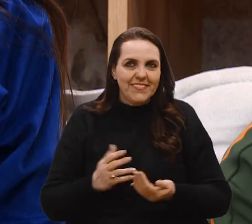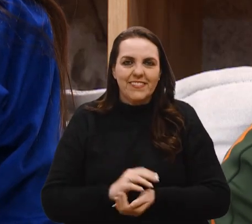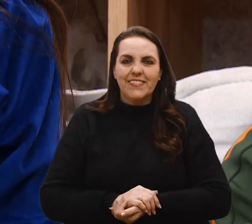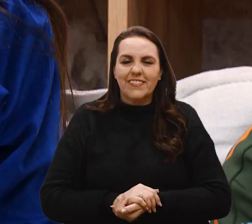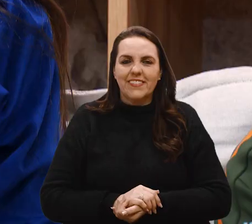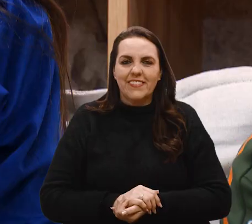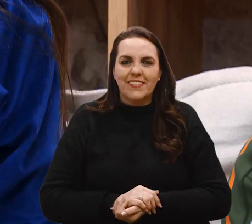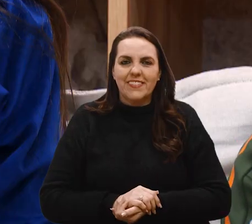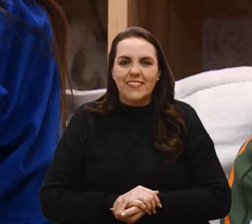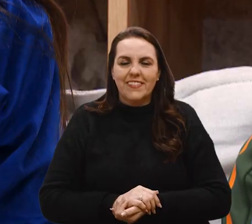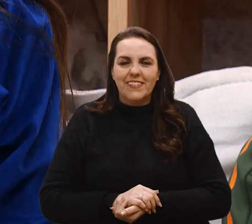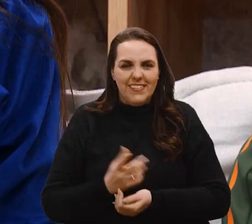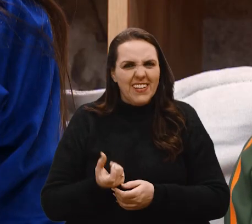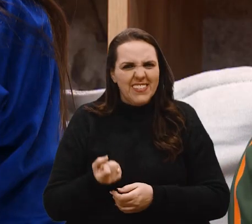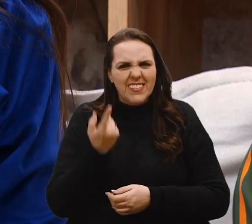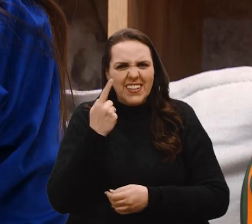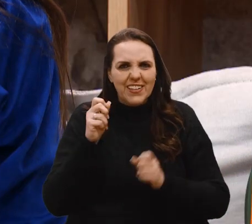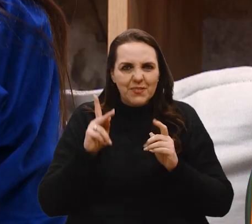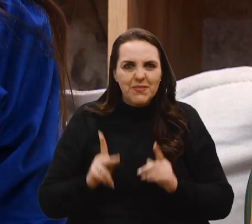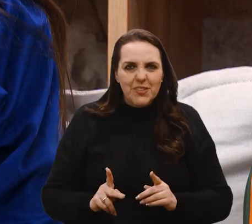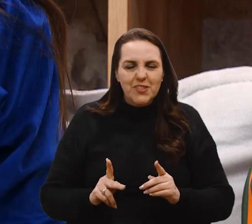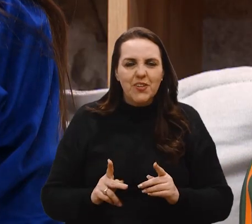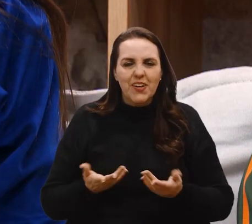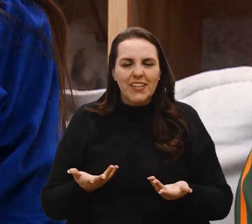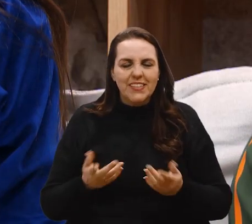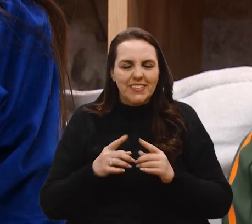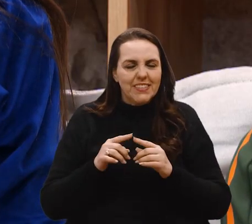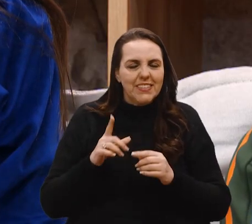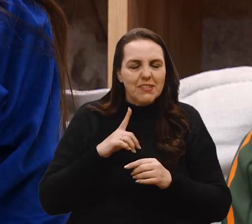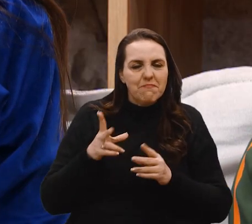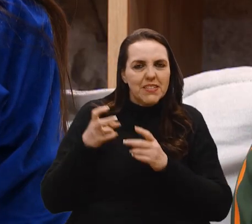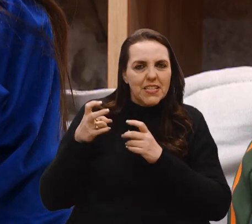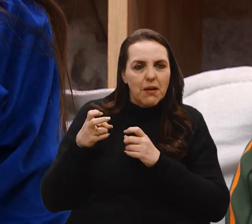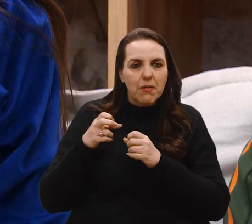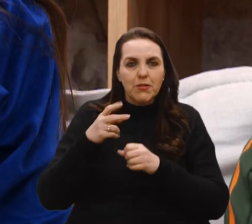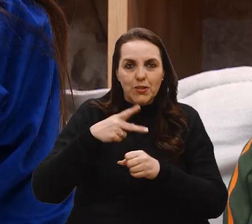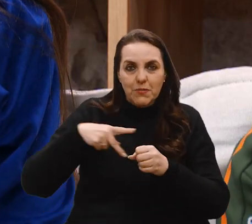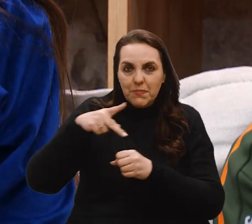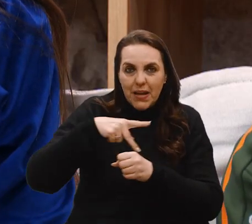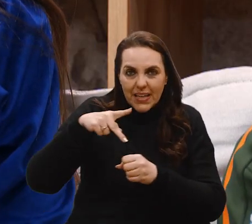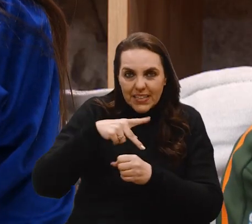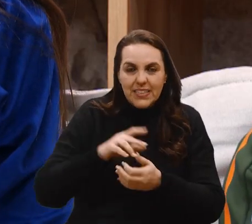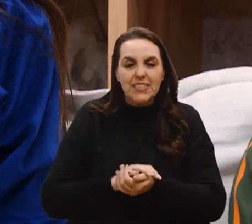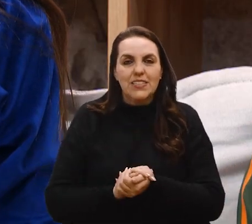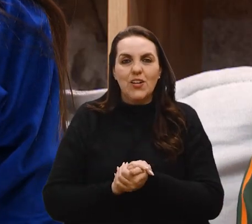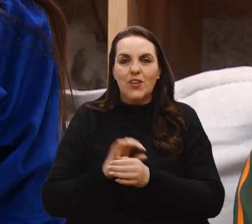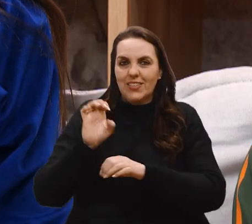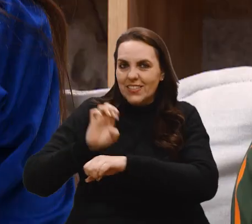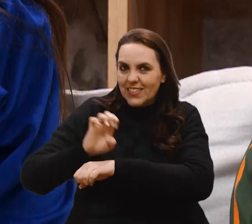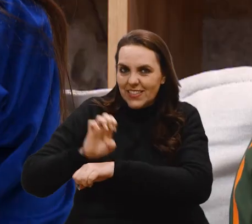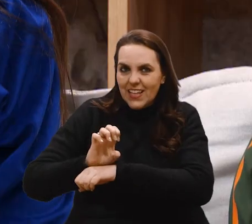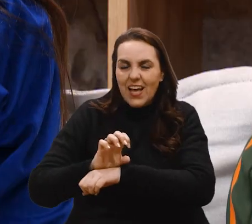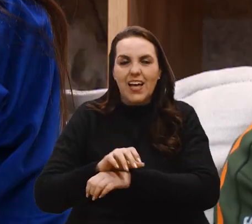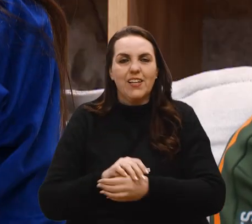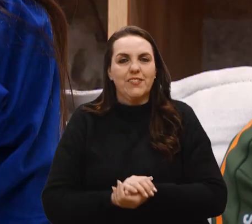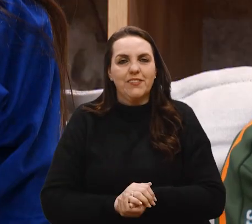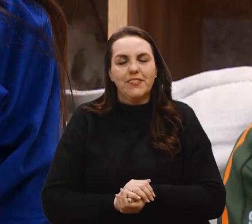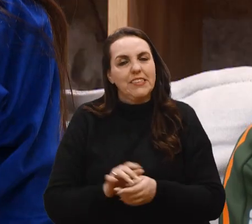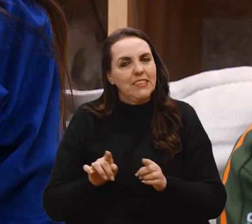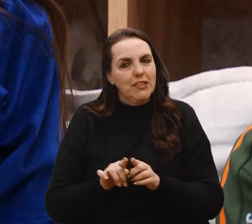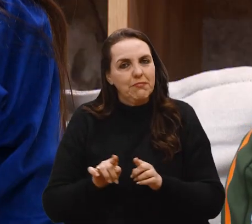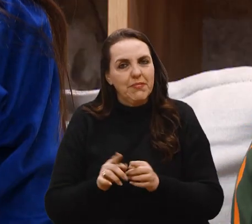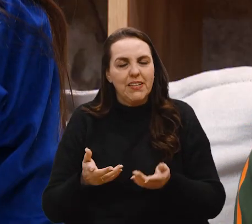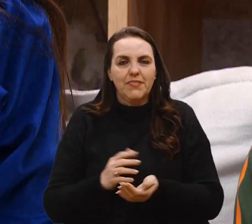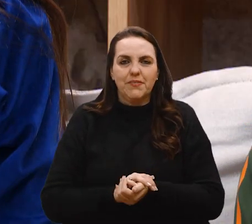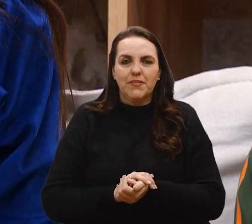muita gente estranha, acaba estranhando isso, mas em outros países, em outros estados também já ocorre. Então e aqui eu tô